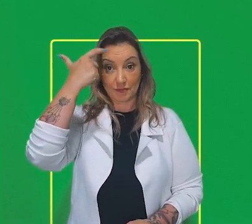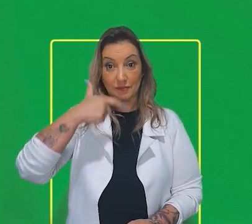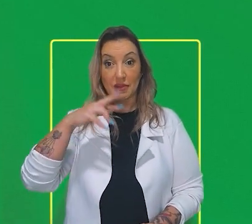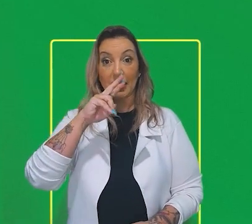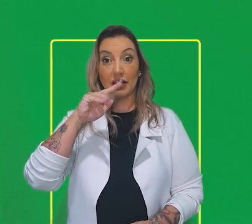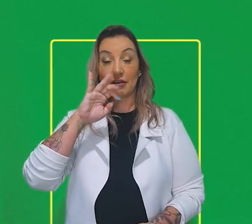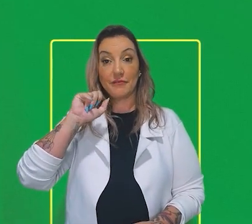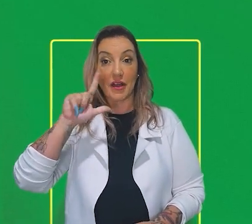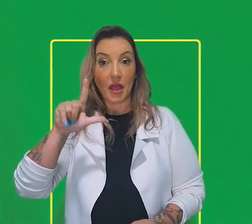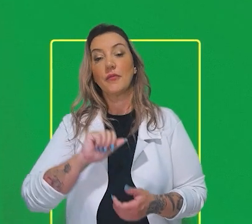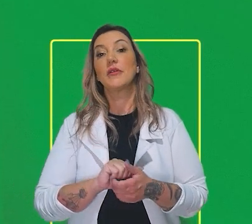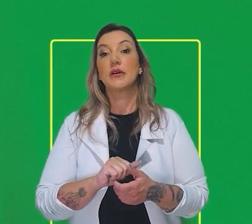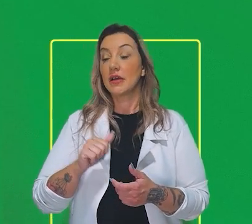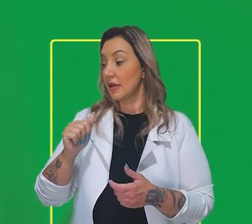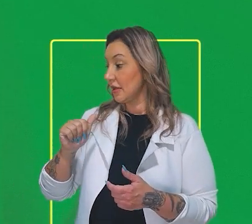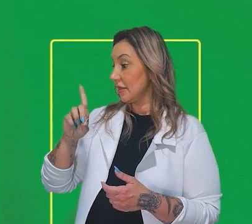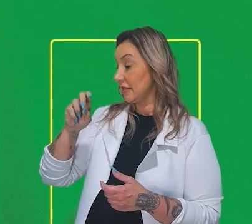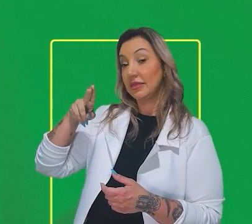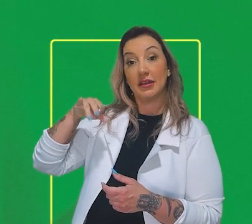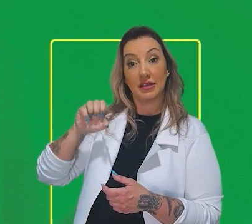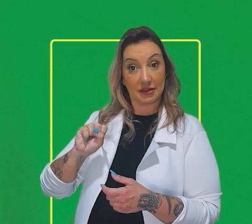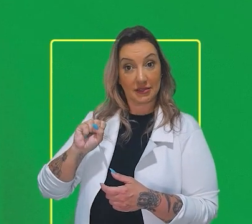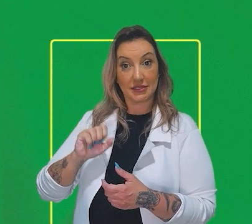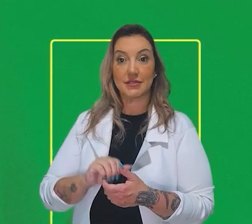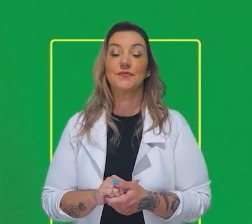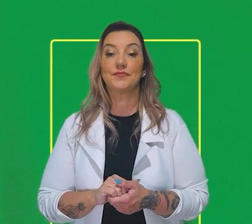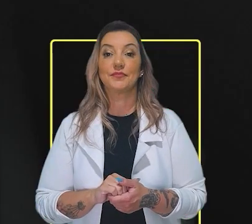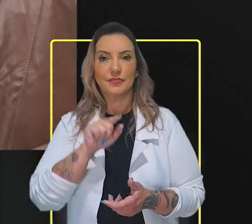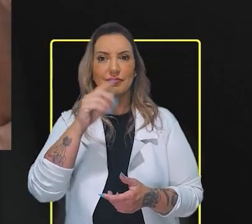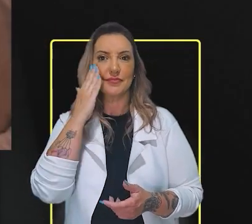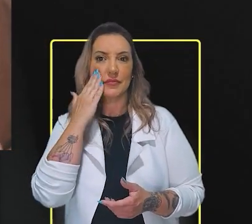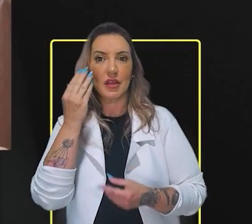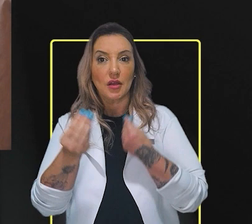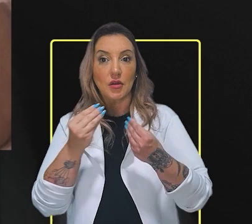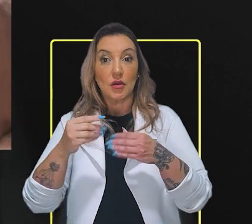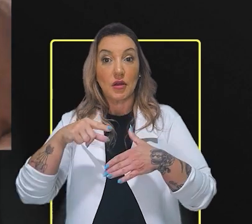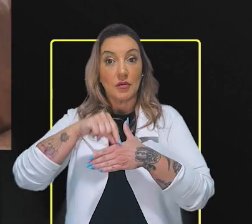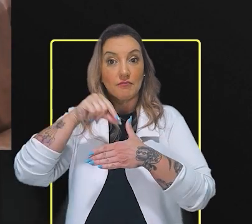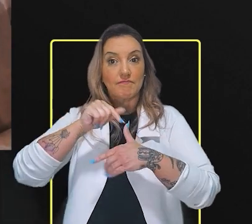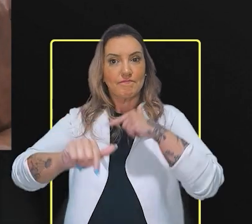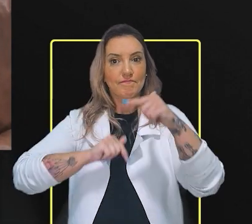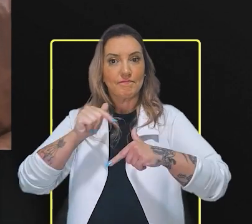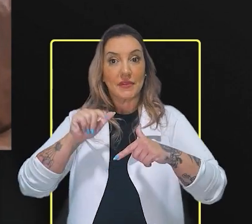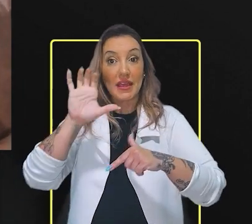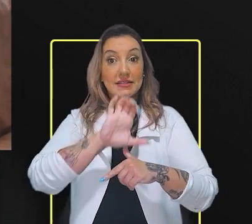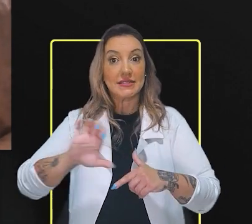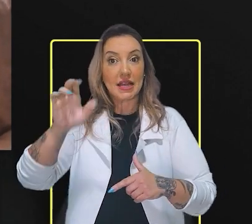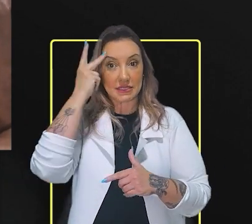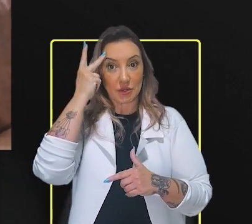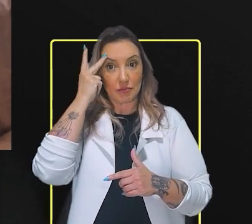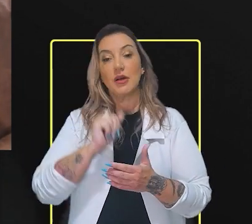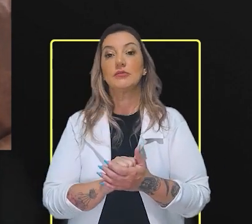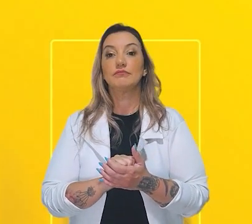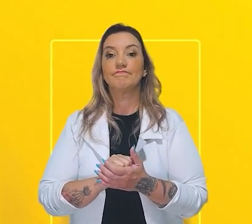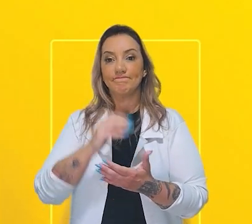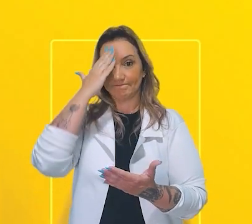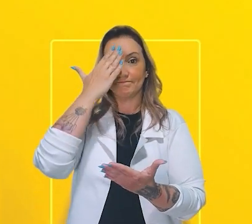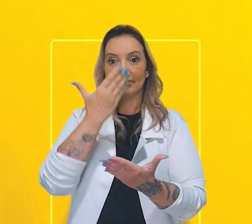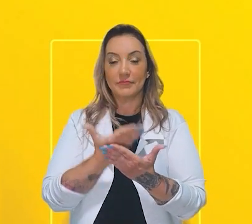Olá, aqui é o Rafael Piovesan. E aqui é o Denis Andia. Você sabe como o MDB trabalha pelo Estado de São